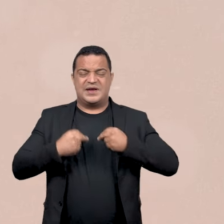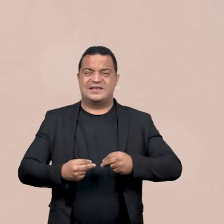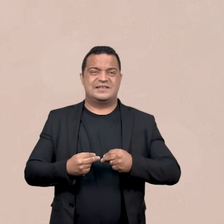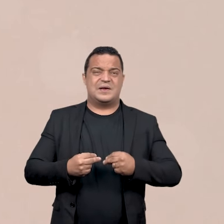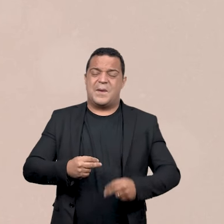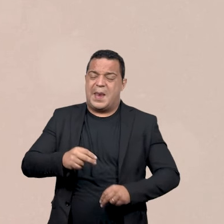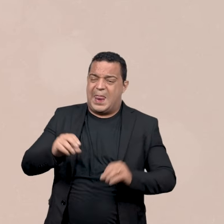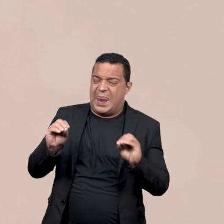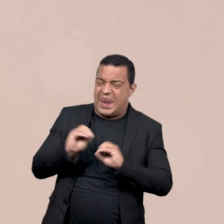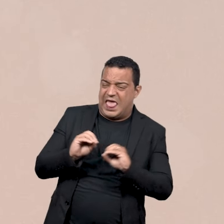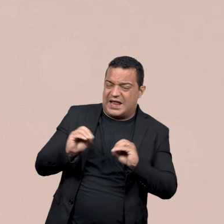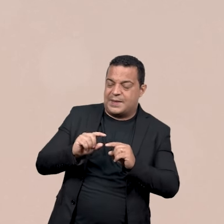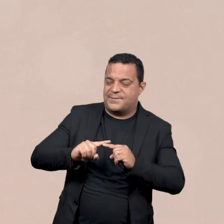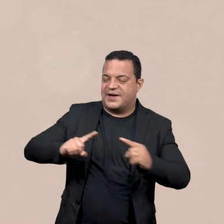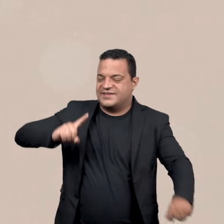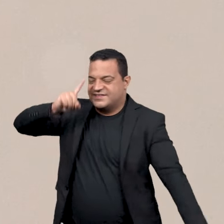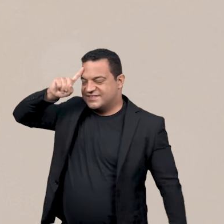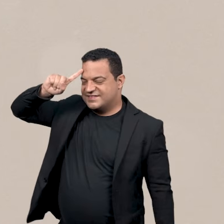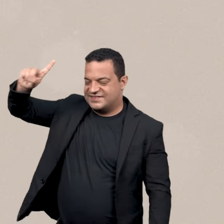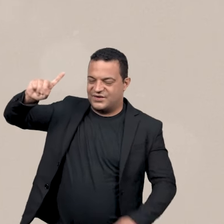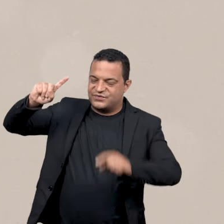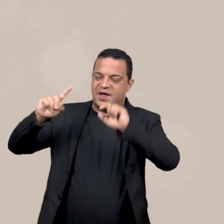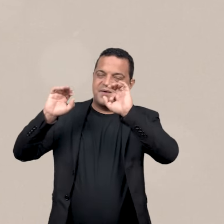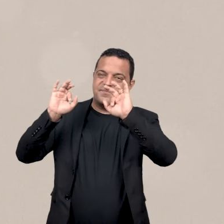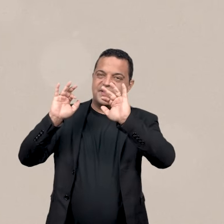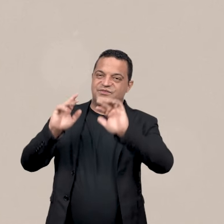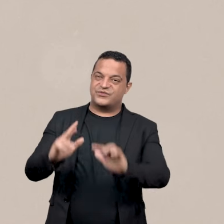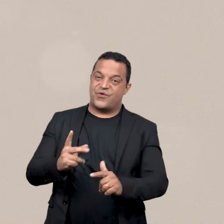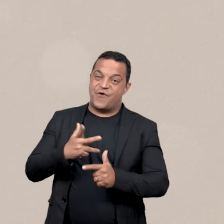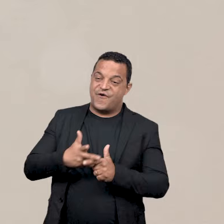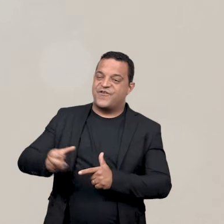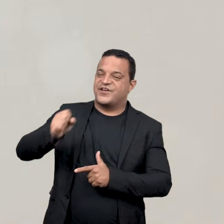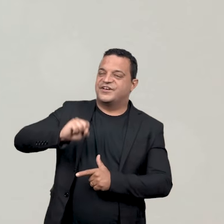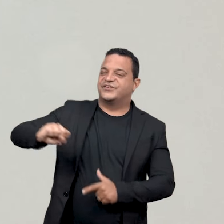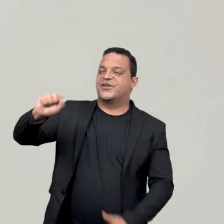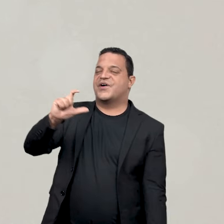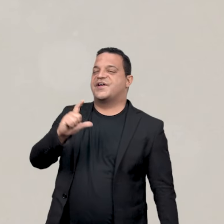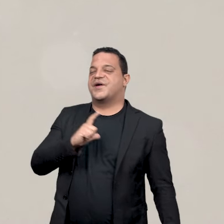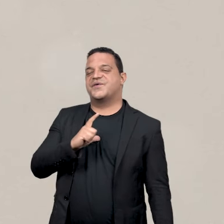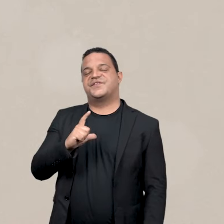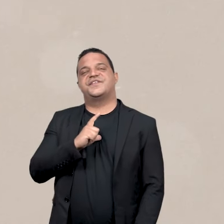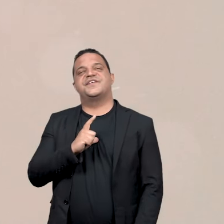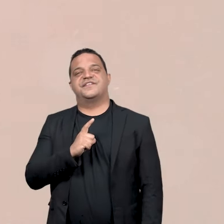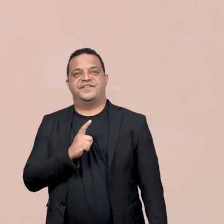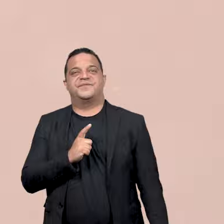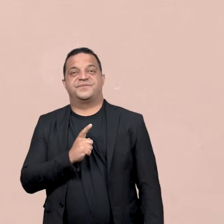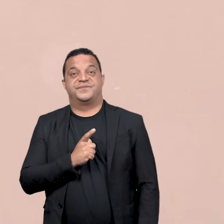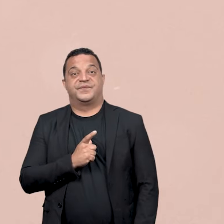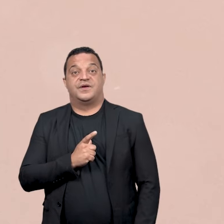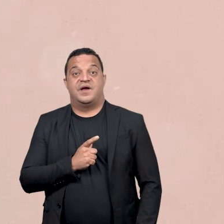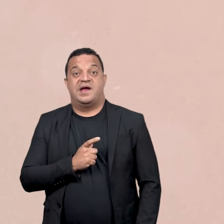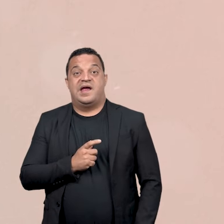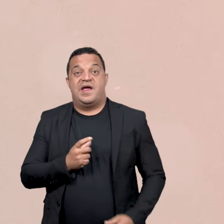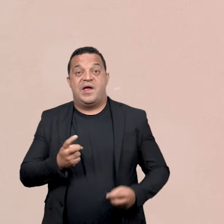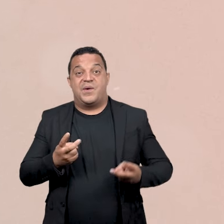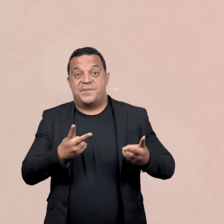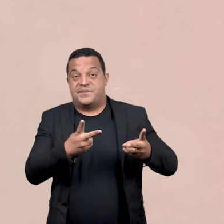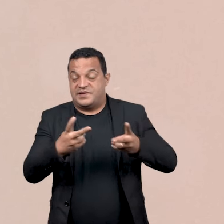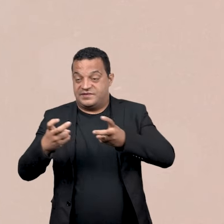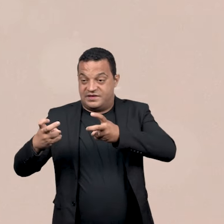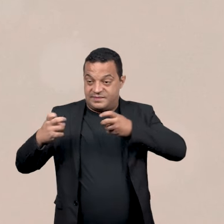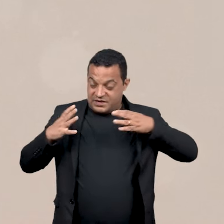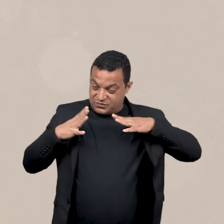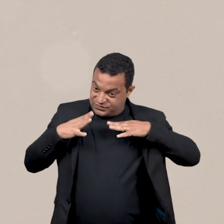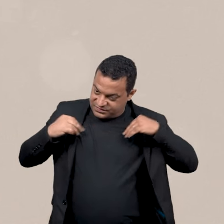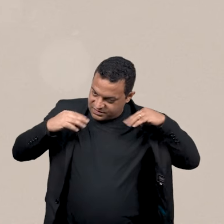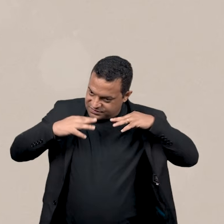em cada batalha, receber a bandeira da vitória entregue pelo Senhor, ver os anjos